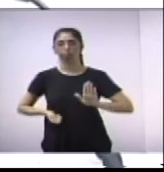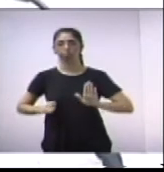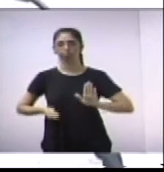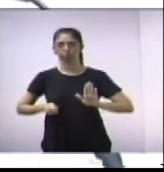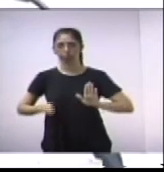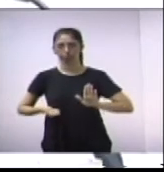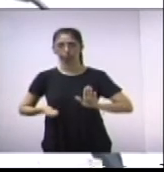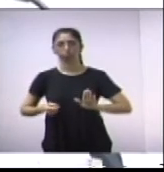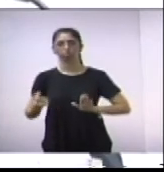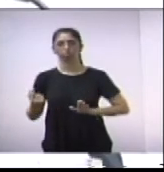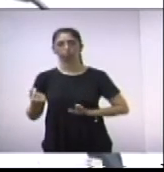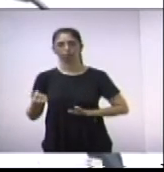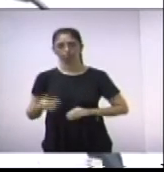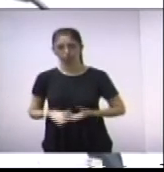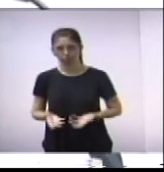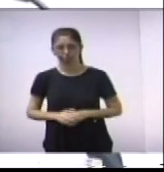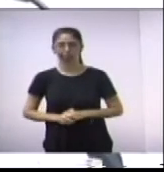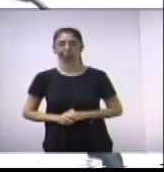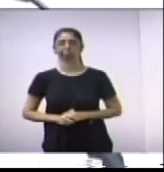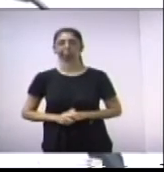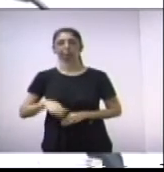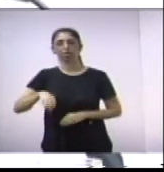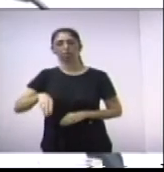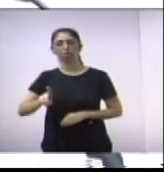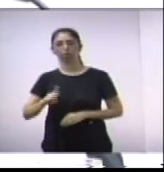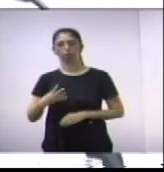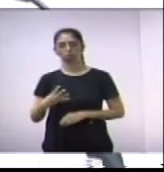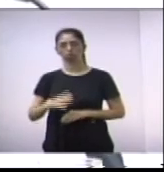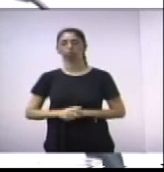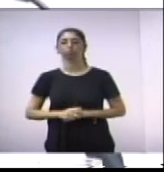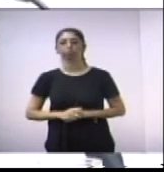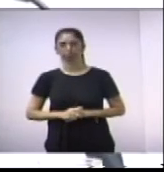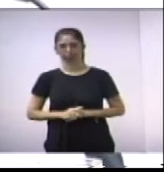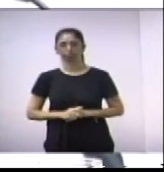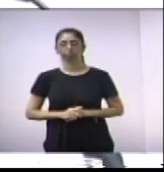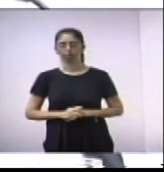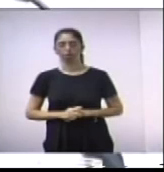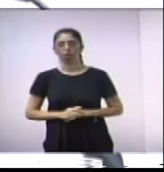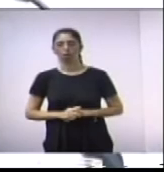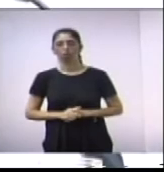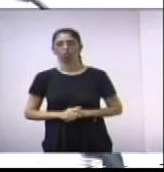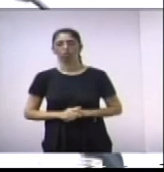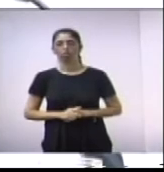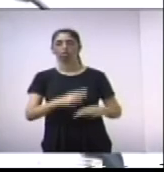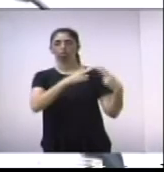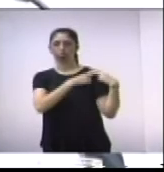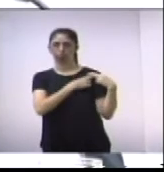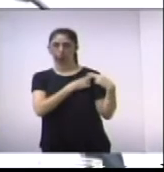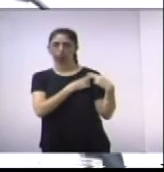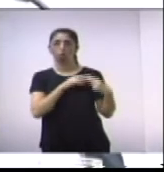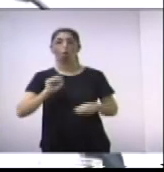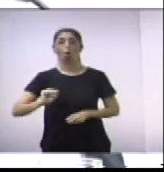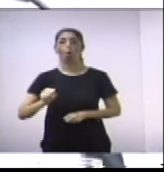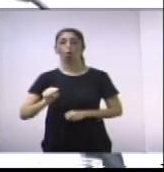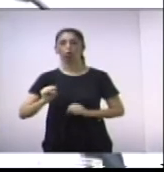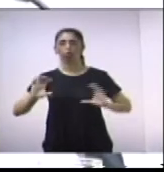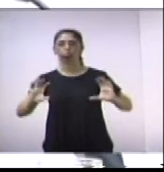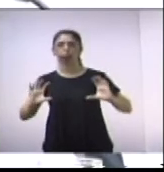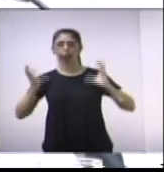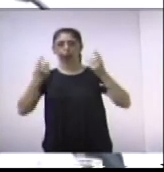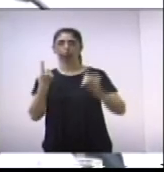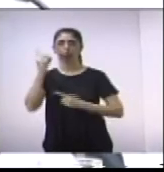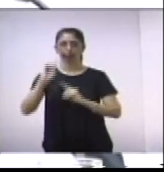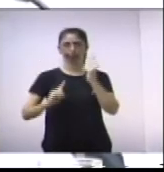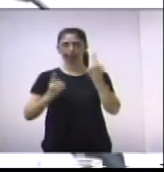e recebeu R$ 859.900 para a realização de 8 shows carnavalescos. Esmiuçou os termos do edital